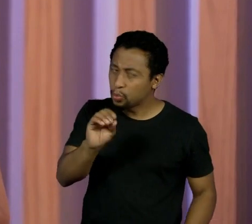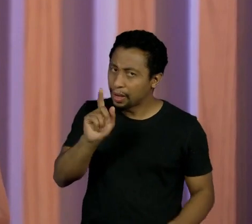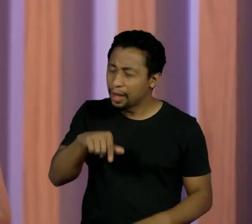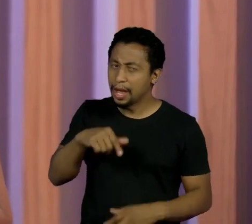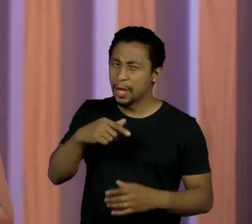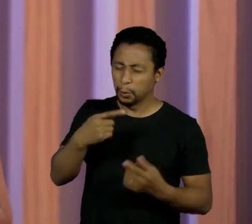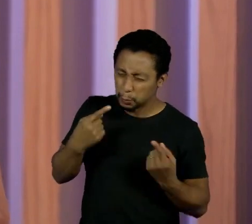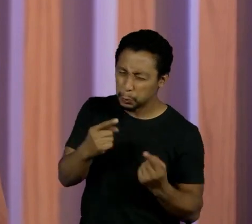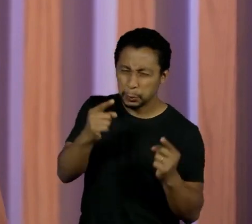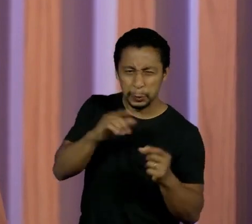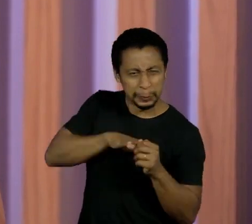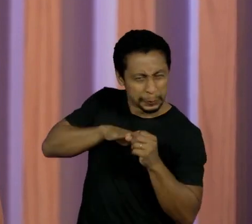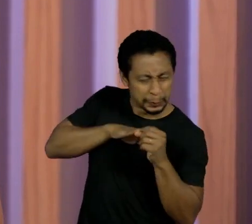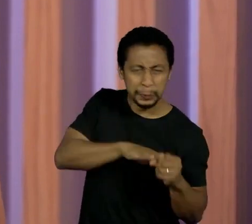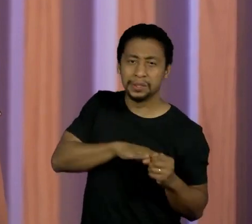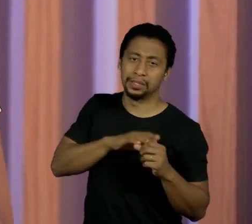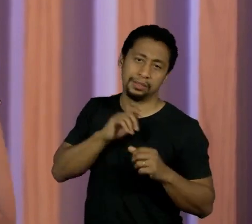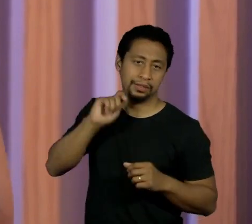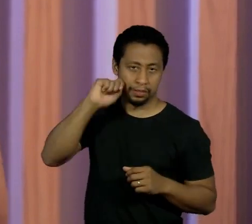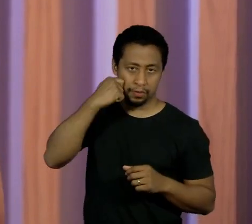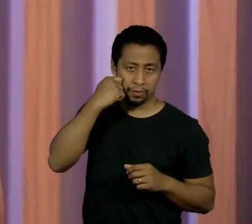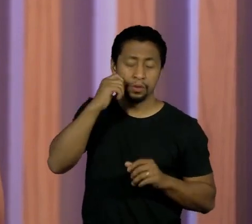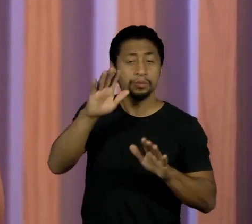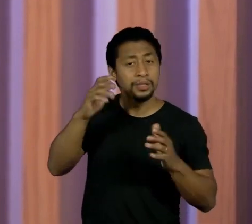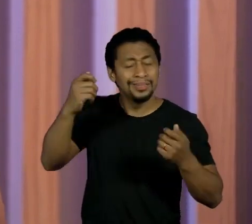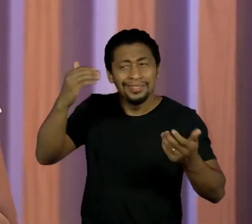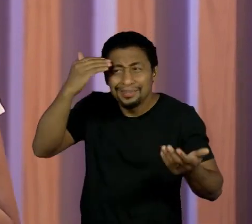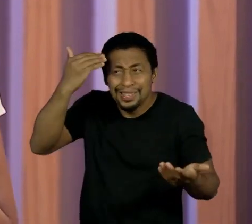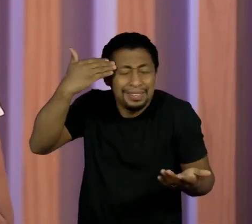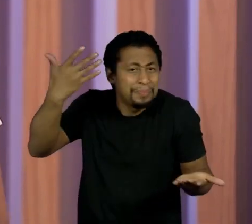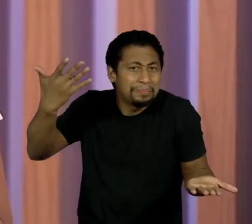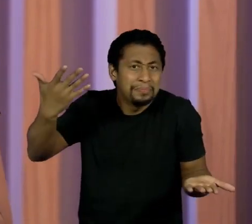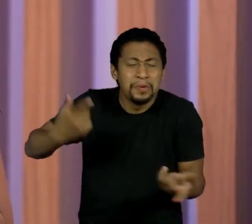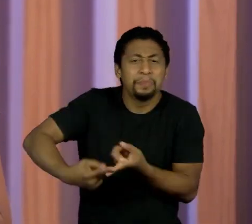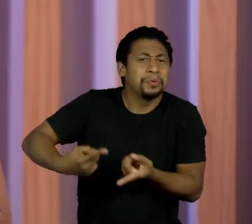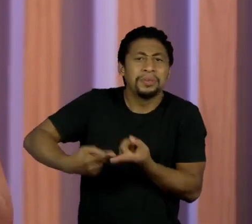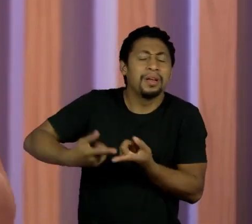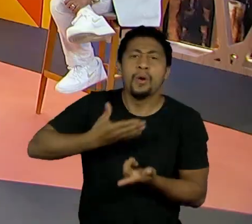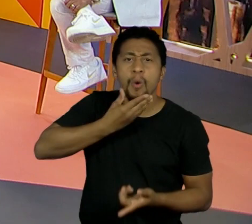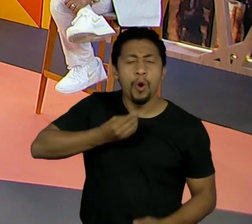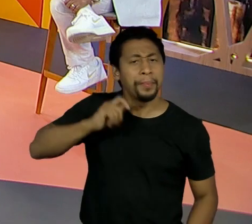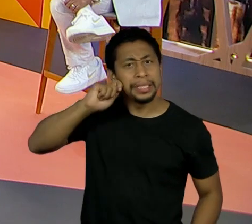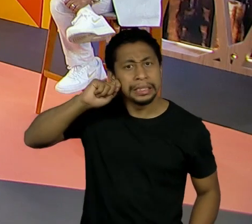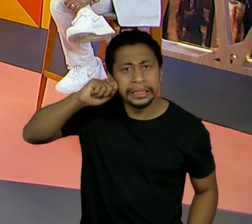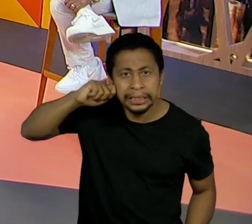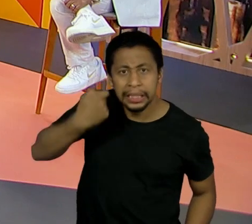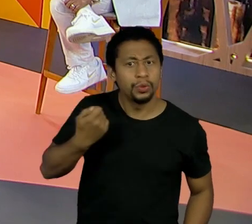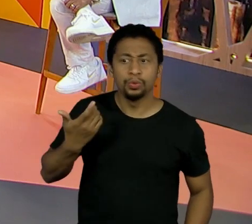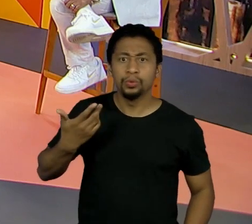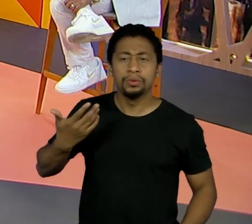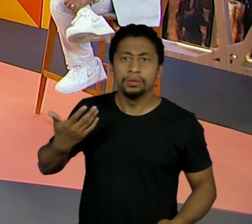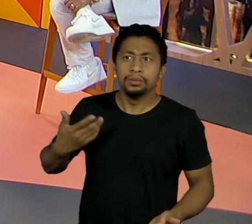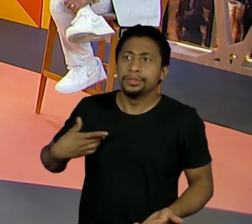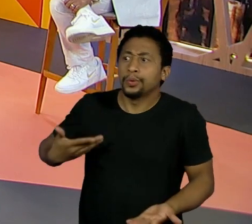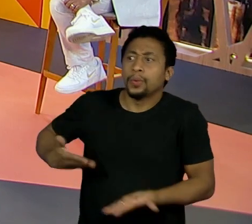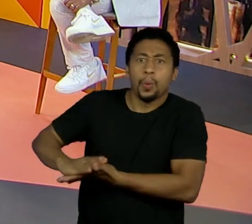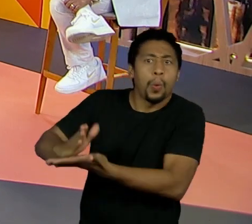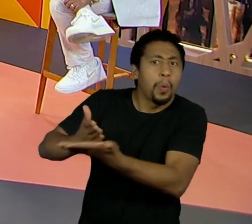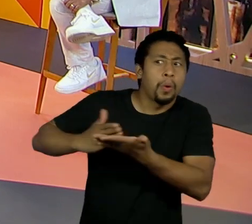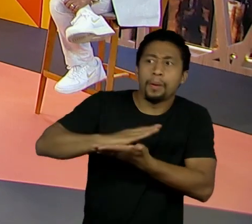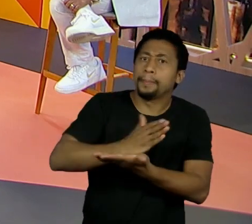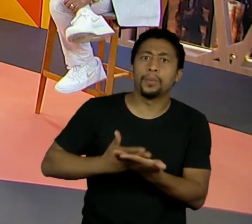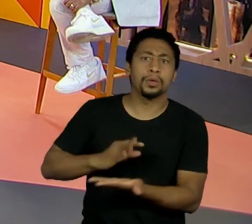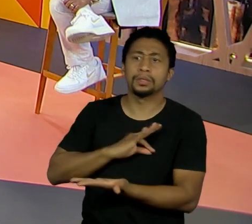entender melhor porque os homens negros lhes incomoda tanto. Eu escrevo um pouquinho sobre isso no meu livro Pacto